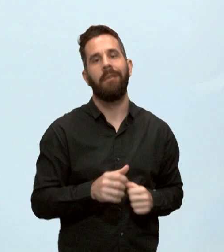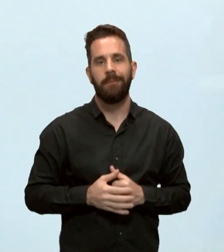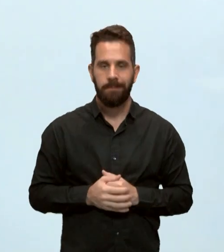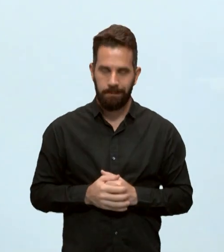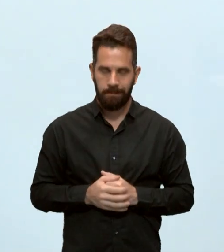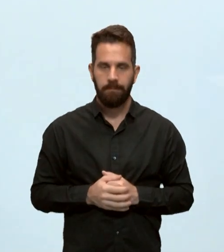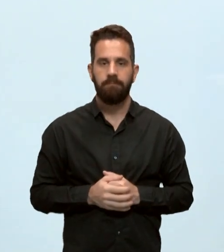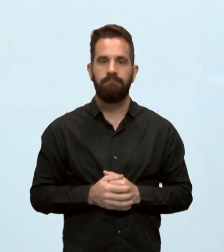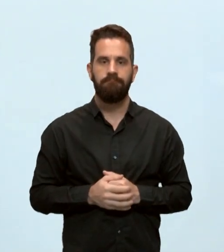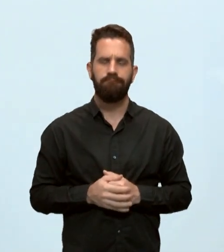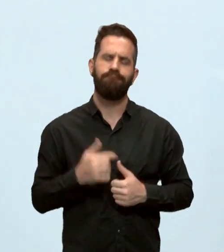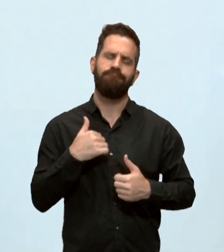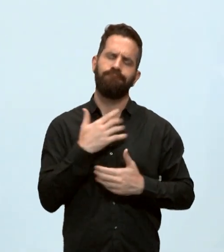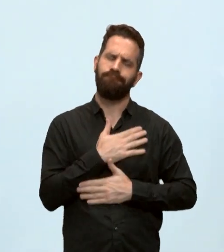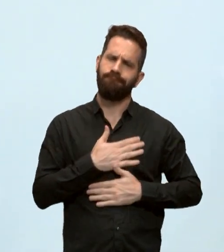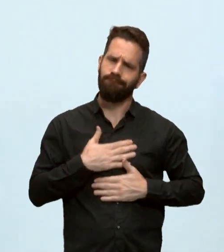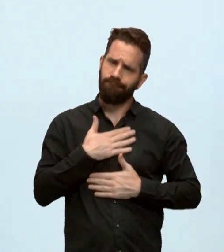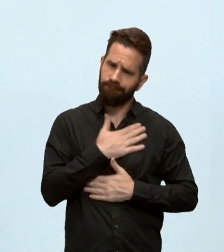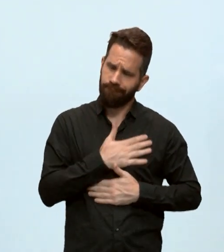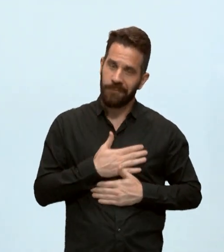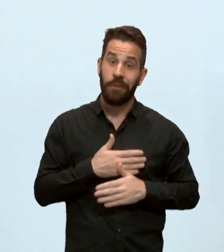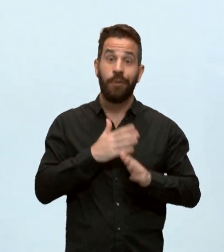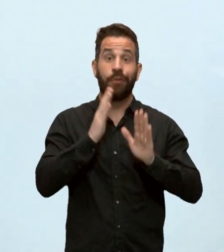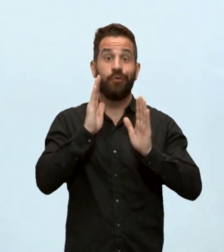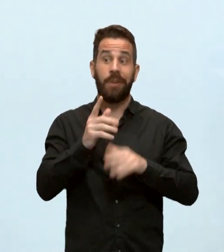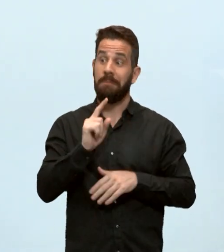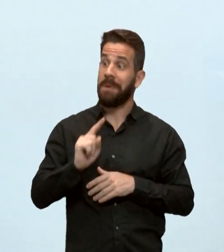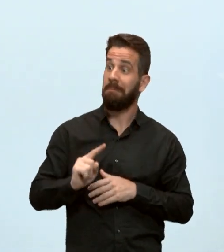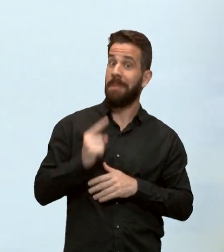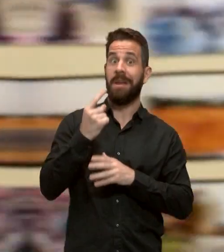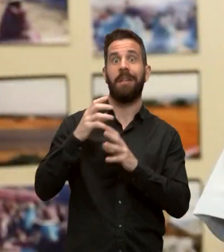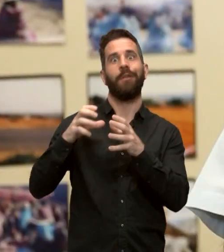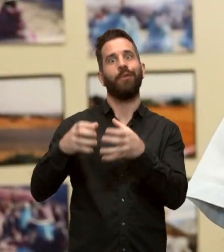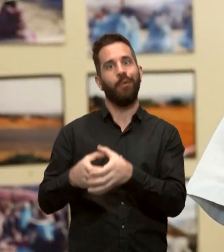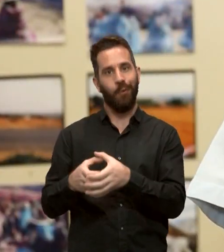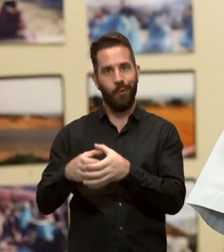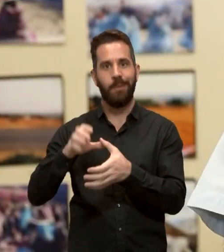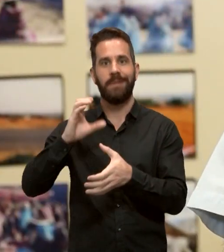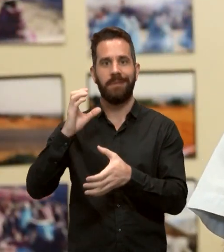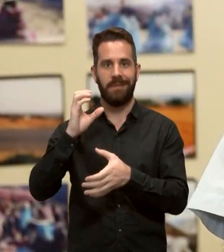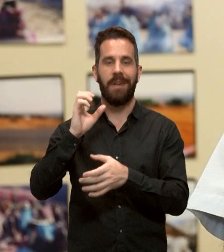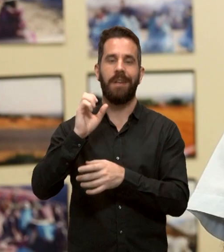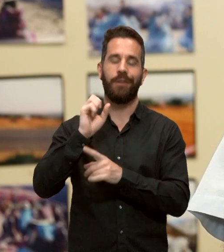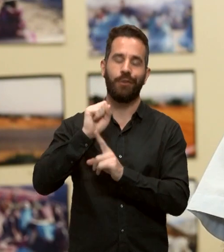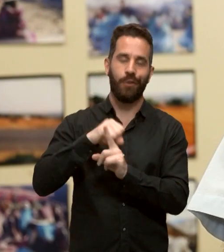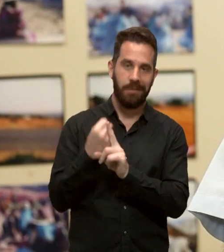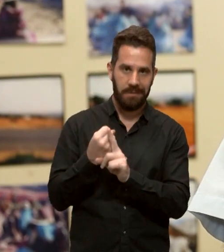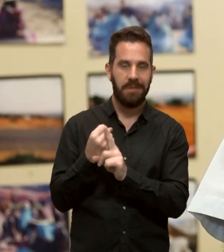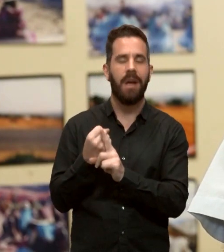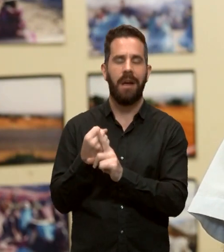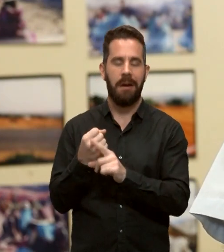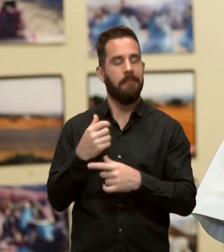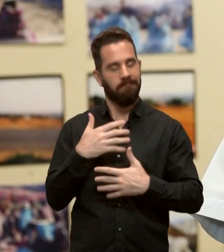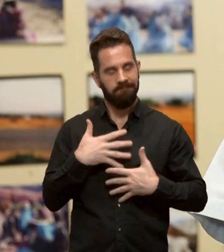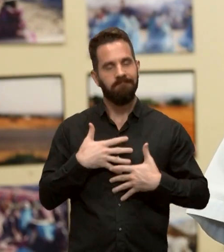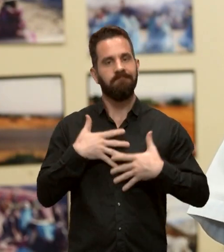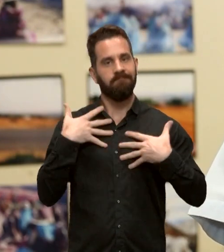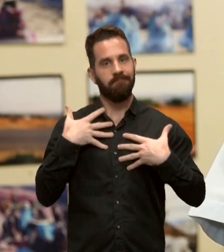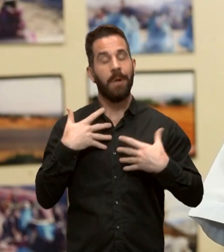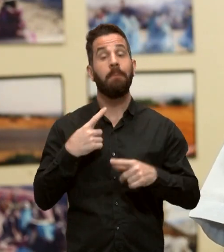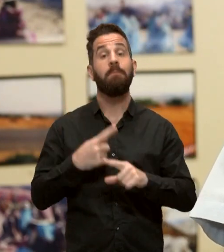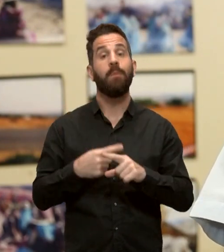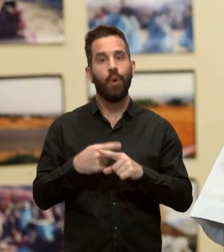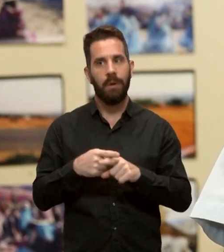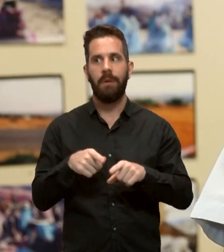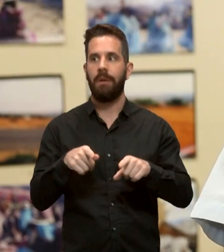Uma satisfação que a gente tem, né, ter feito parte da primeira turma, né? Termina sendo uma satisfação porque você se envolveu